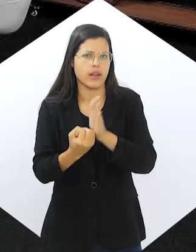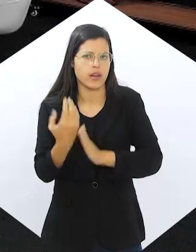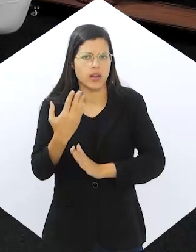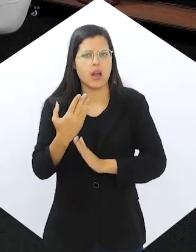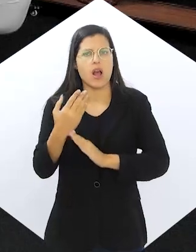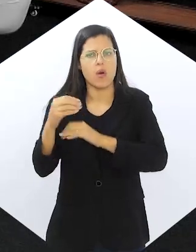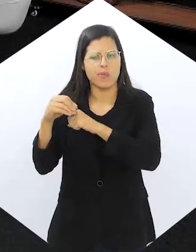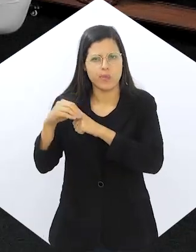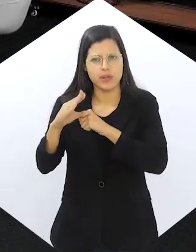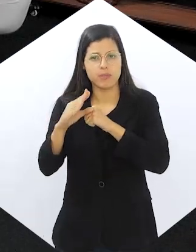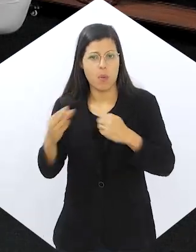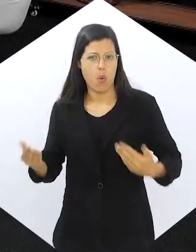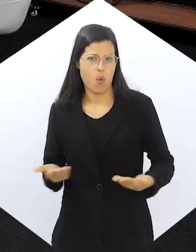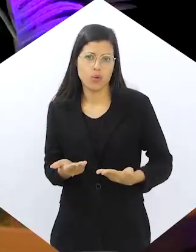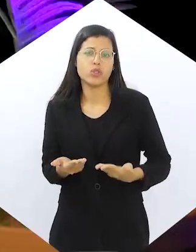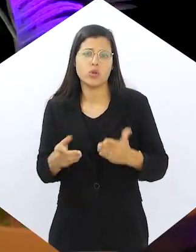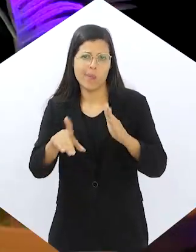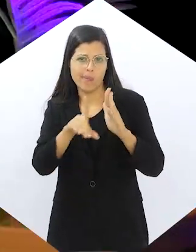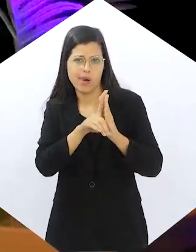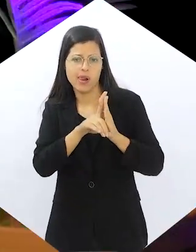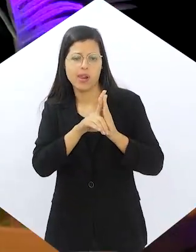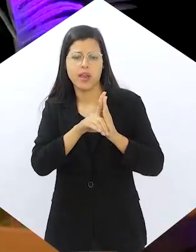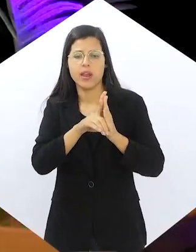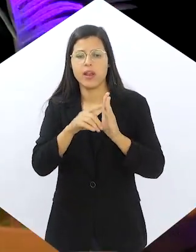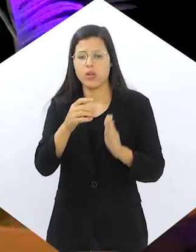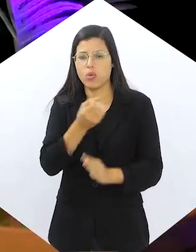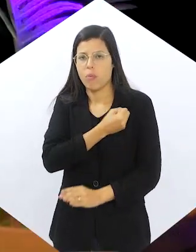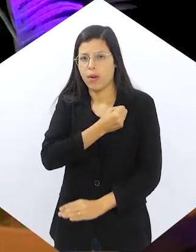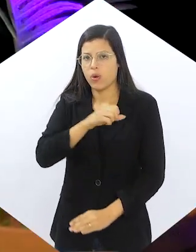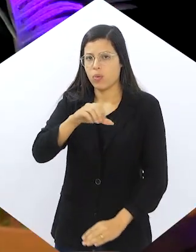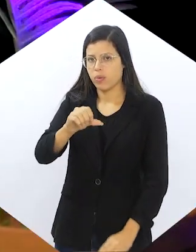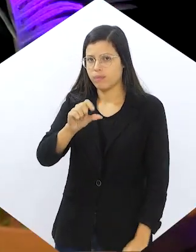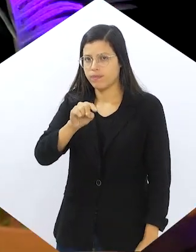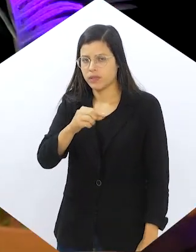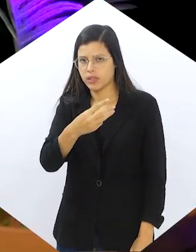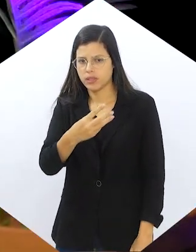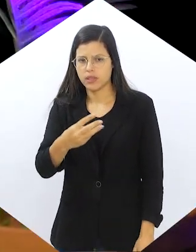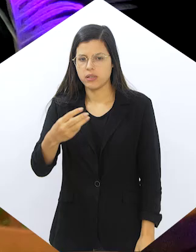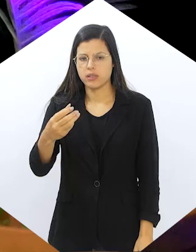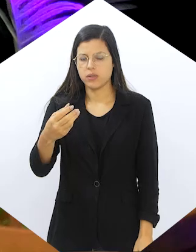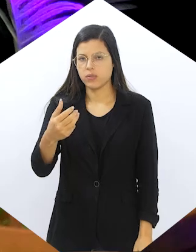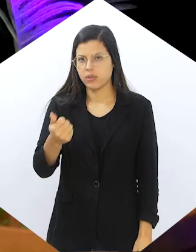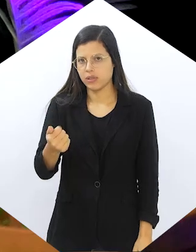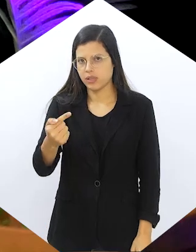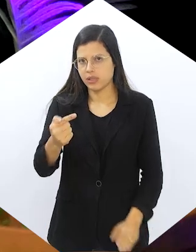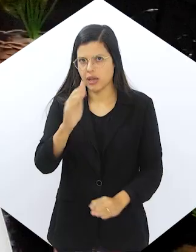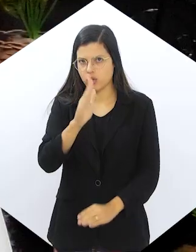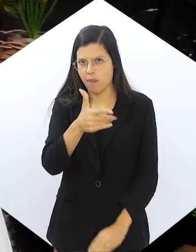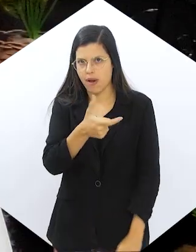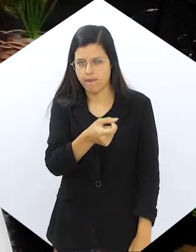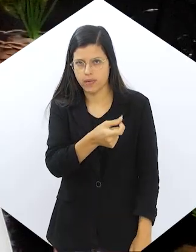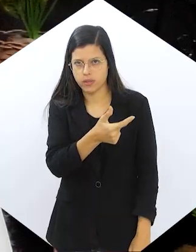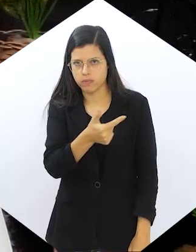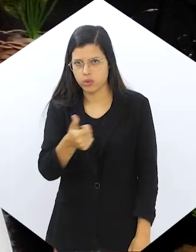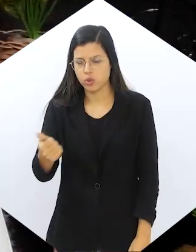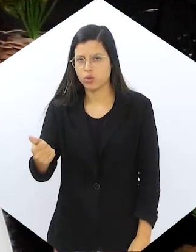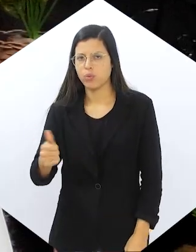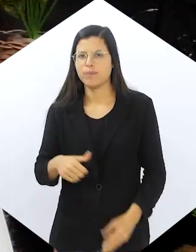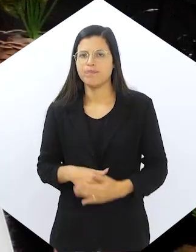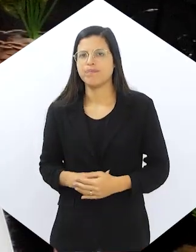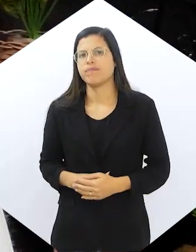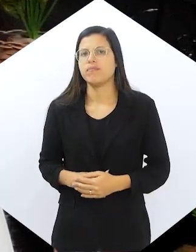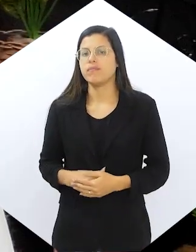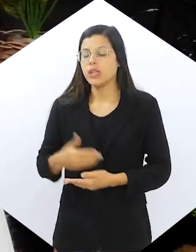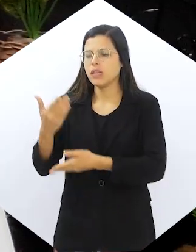todo o conhecimento e hoje é uma lei, a Lei Prince, que é a 9.317 de 2021. E nessa época que